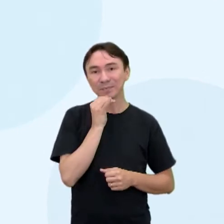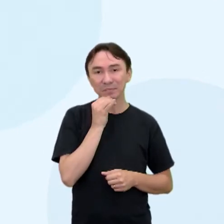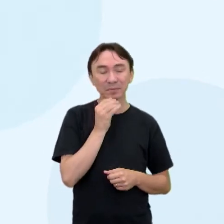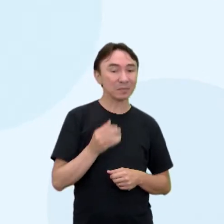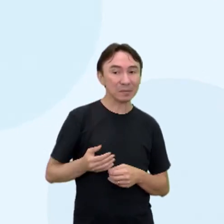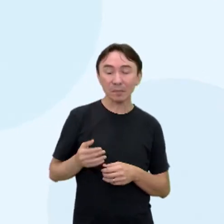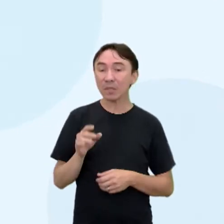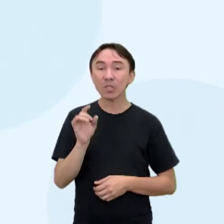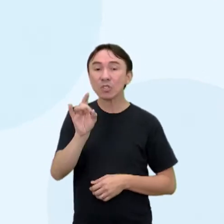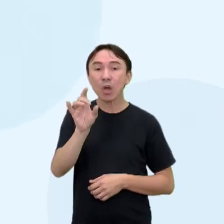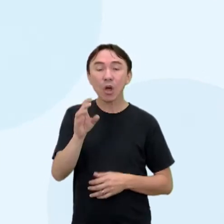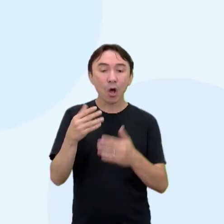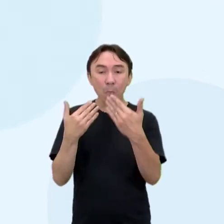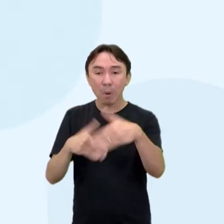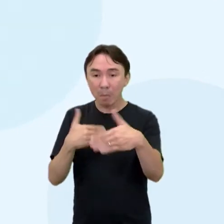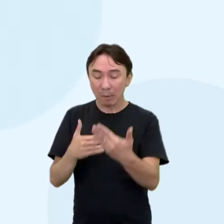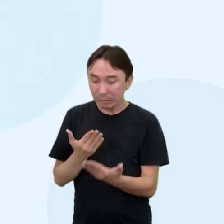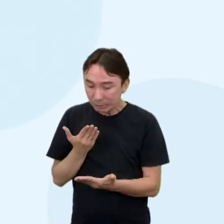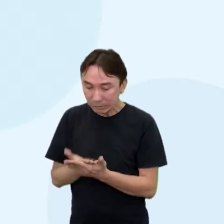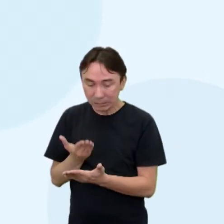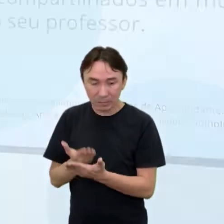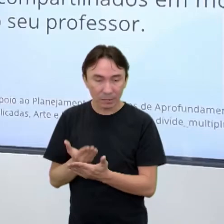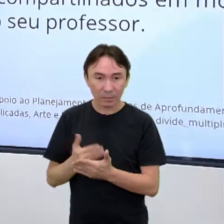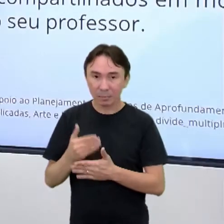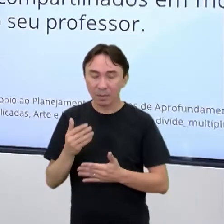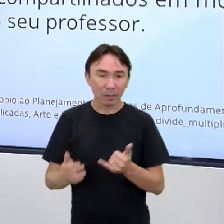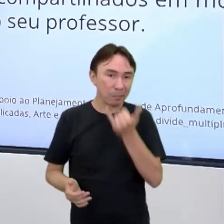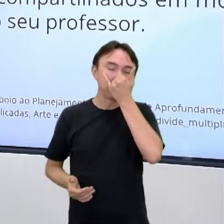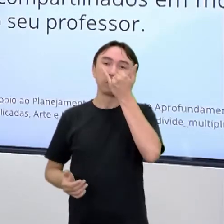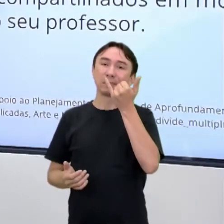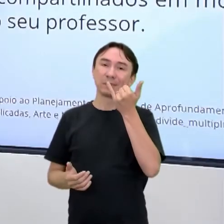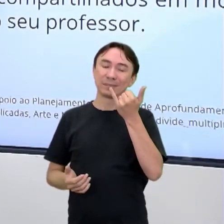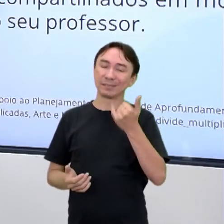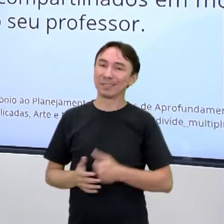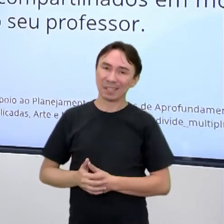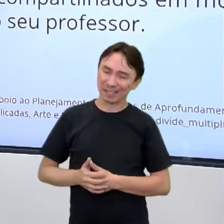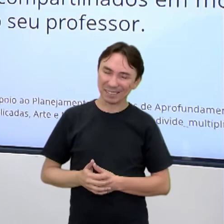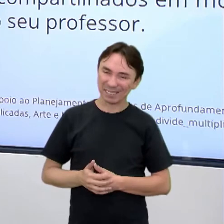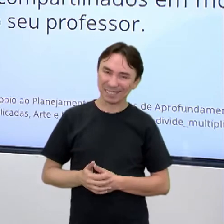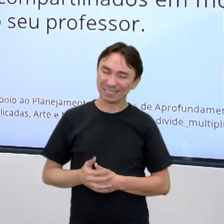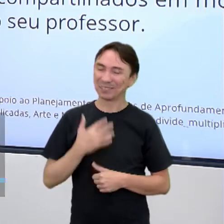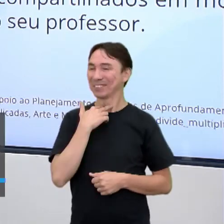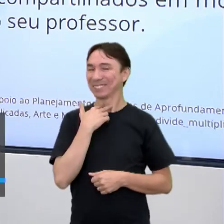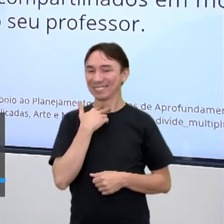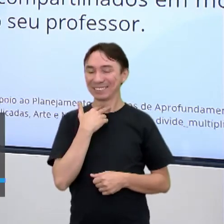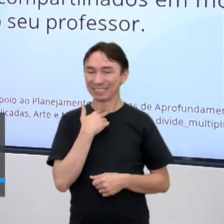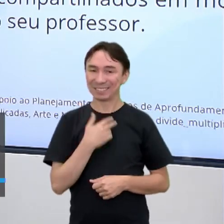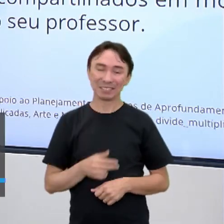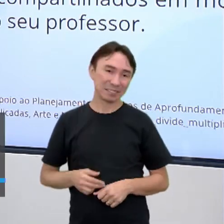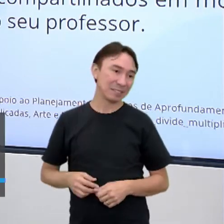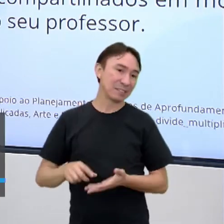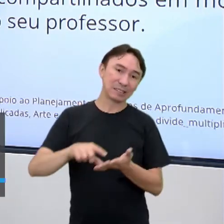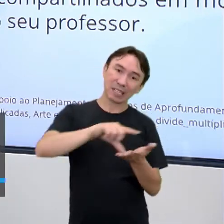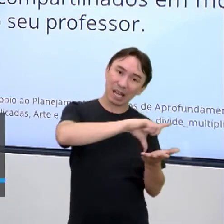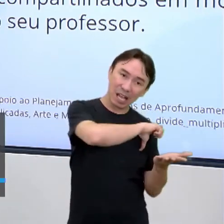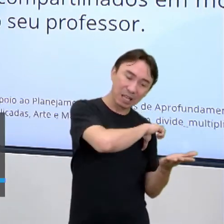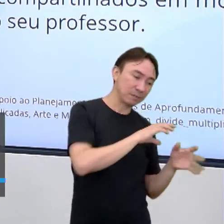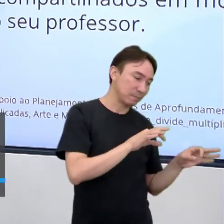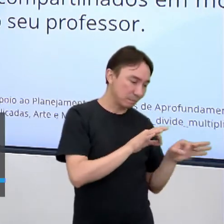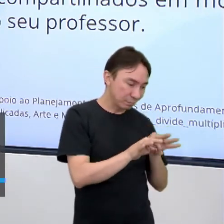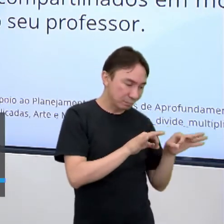abre aspas aí, a casa caiu, tá? Então não pode, tá? Se planejar com antecedência é muito importante, tá ok? Então